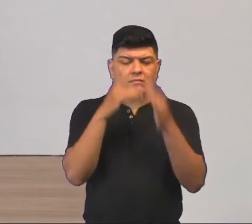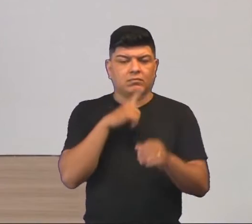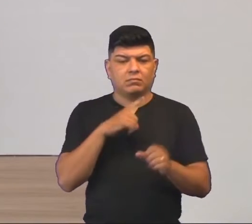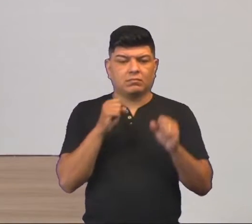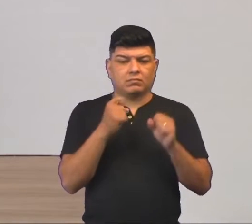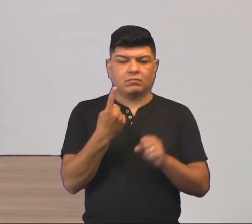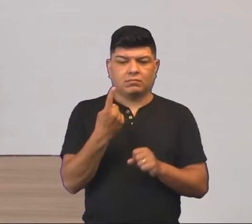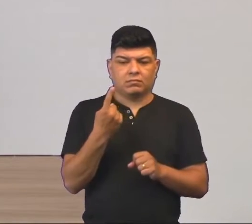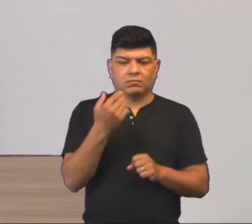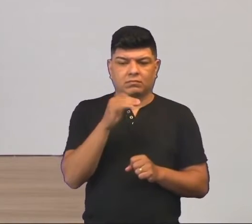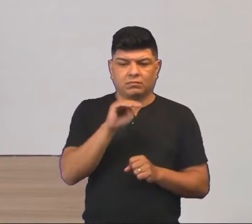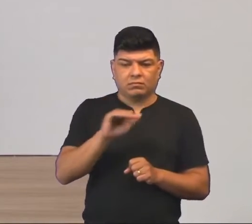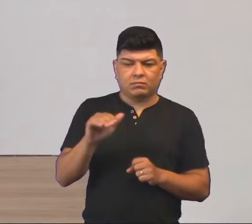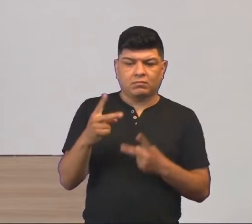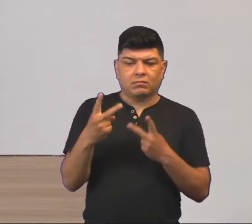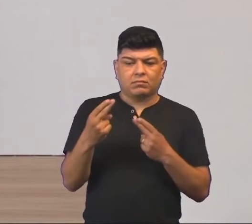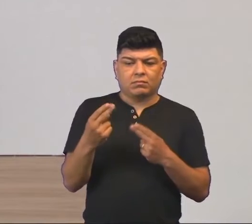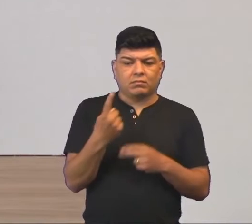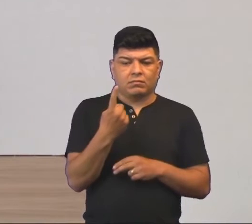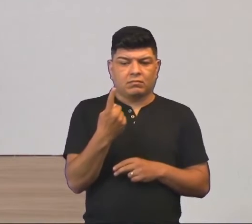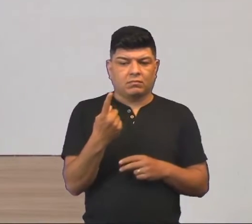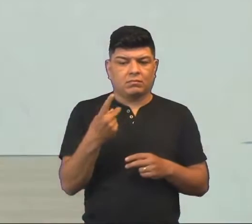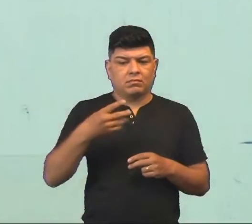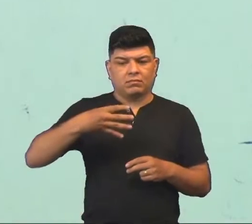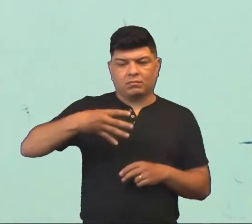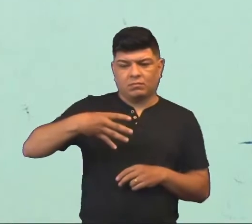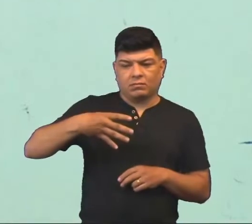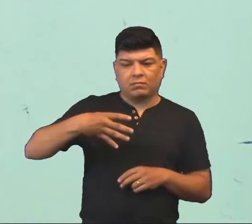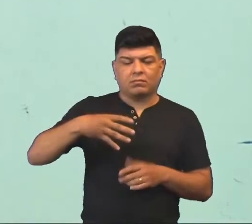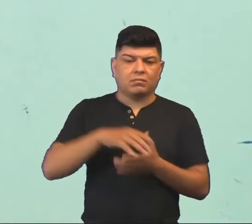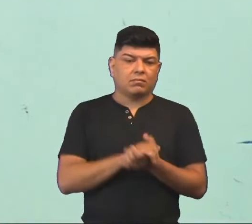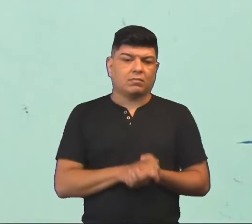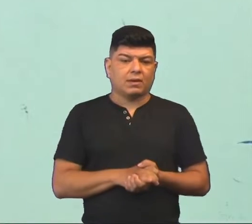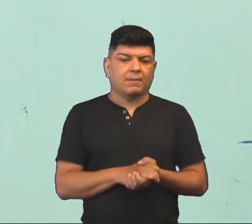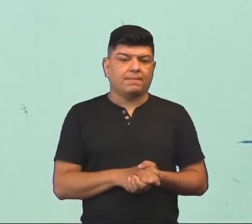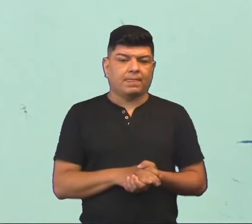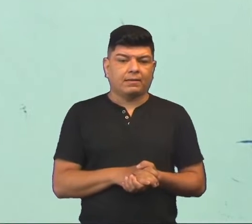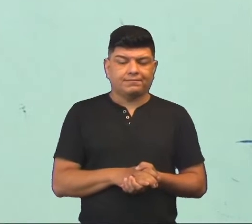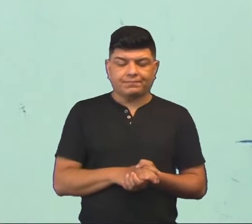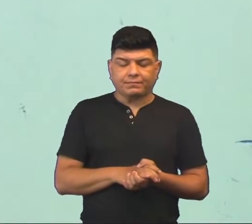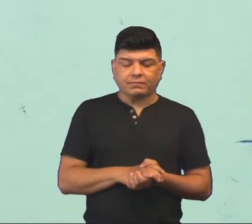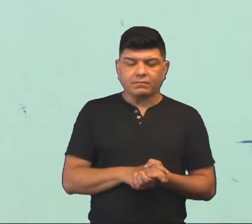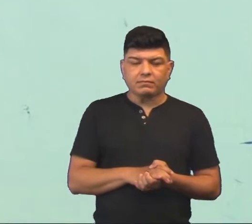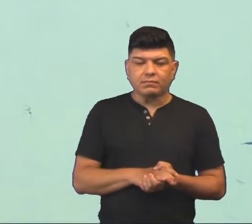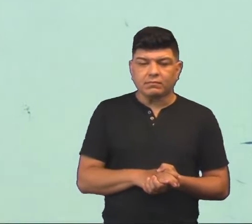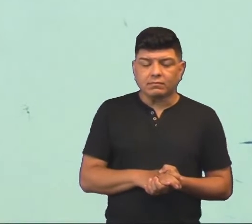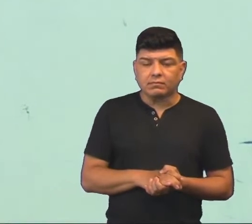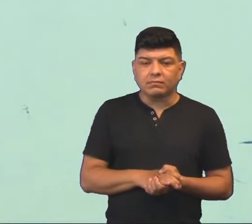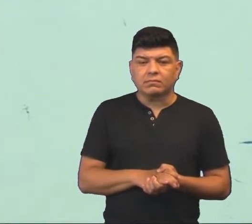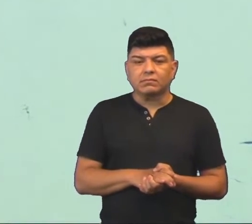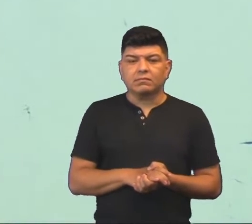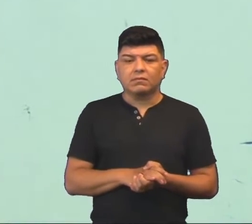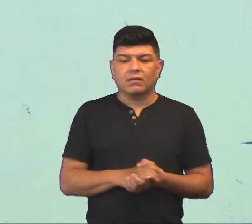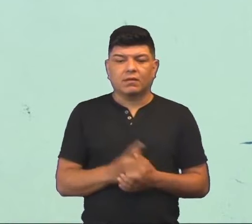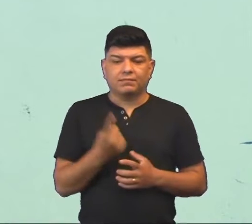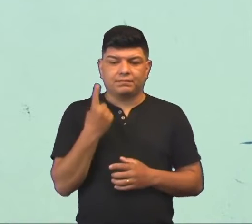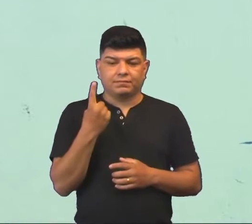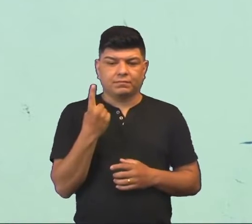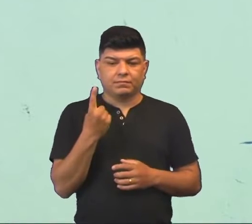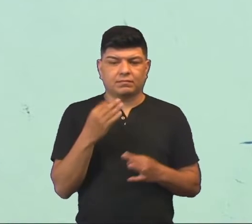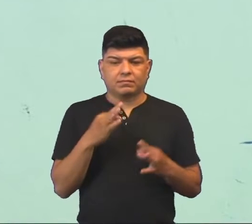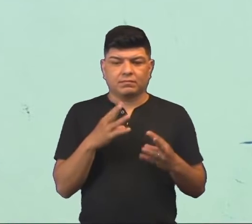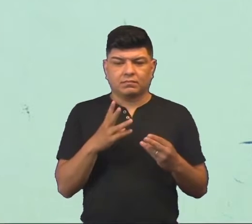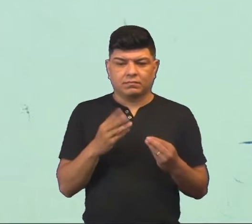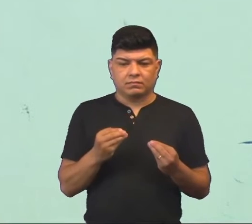ó. 1/2 é a mesma coisa que eu pegar 1/4. Ou seja, se eu fizer isso aqui, ó, 1/inteiro.